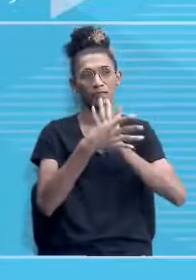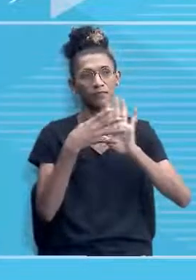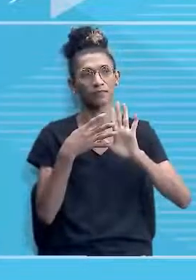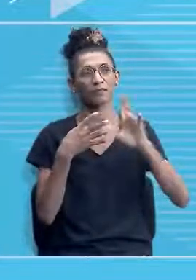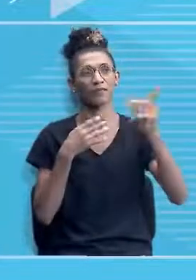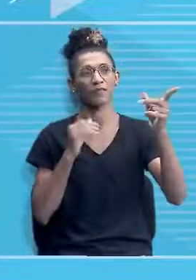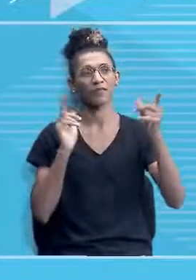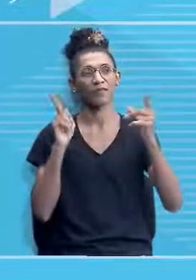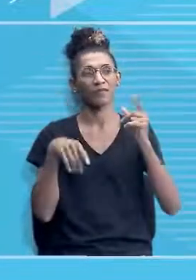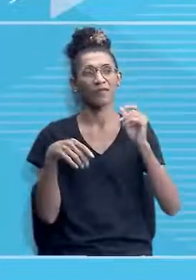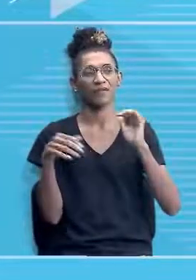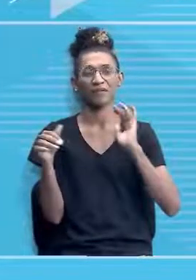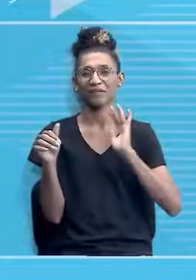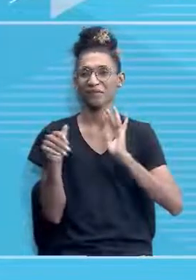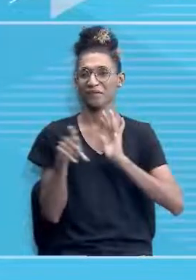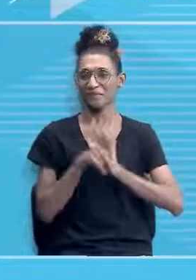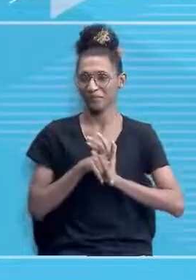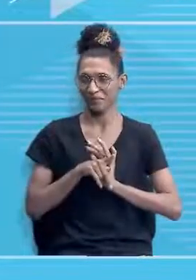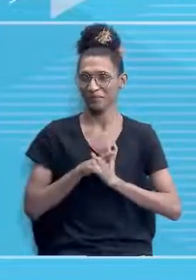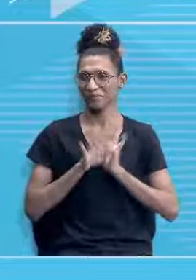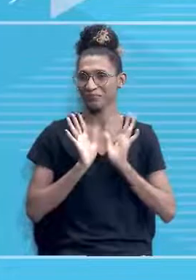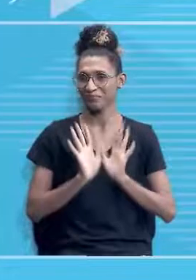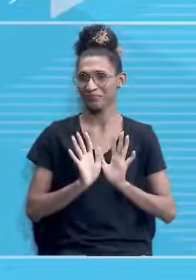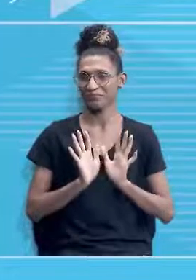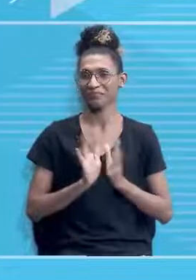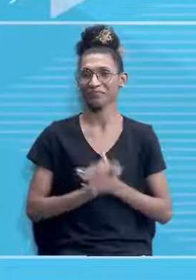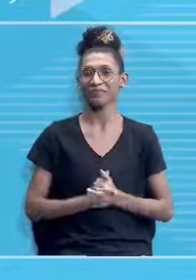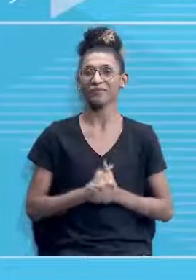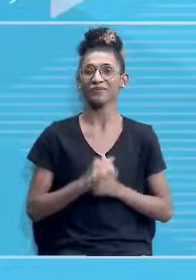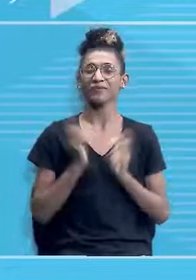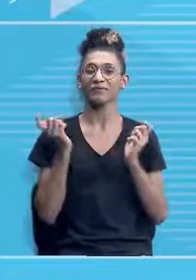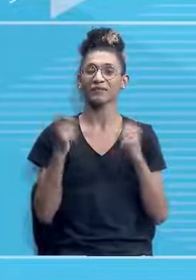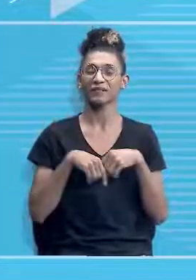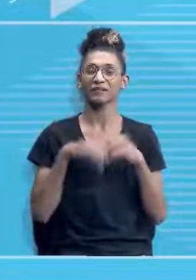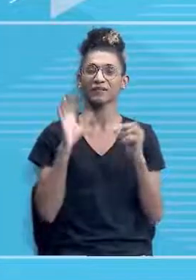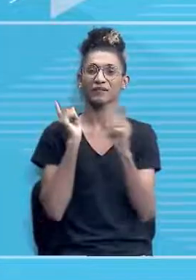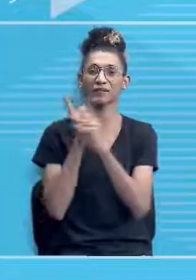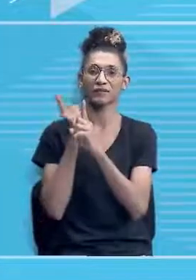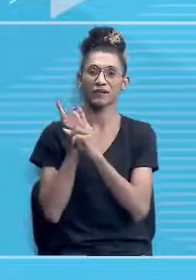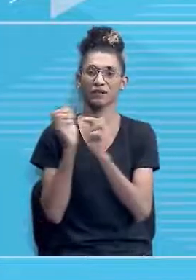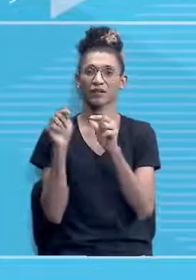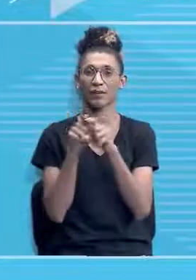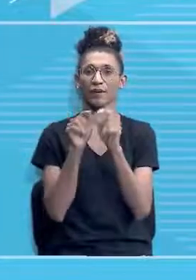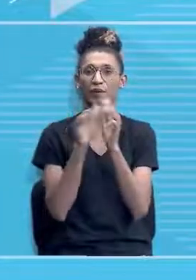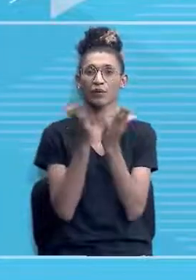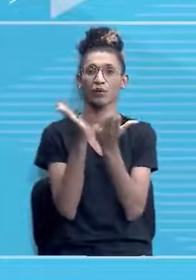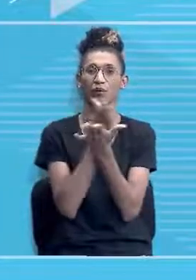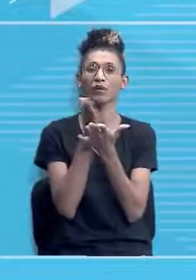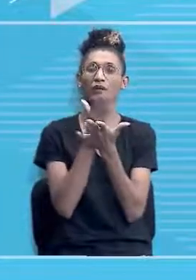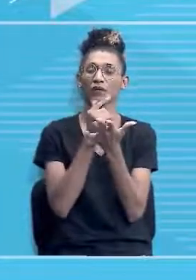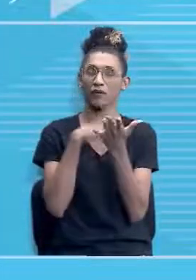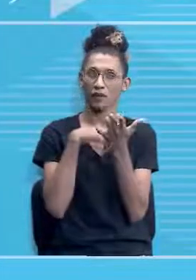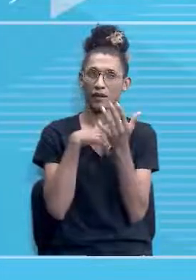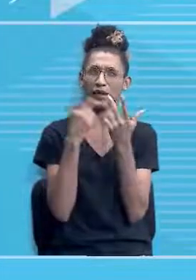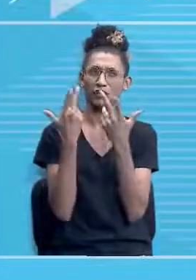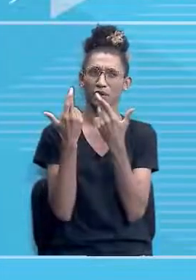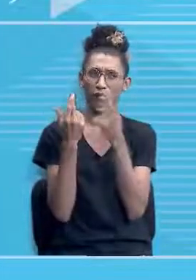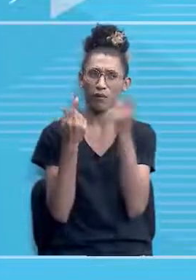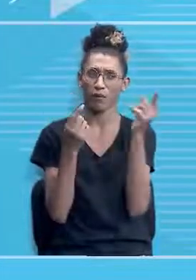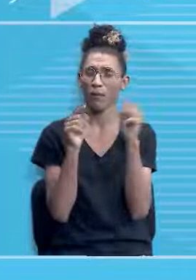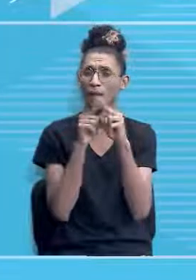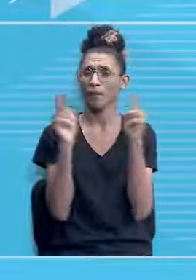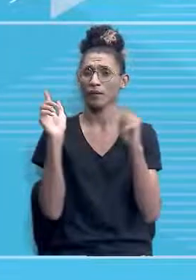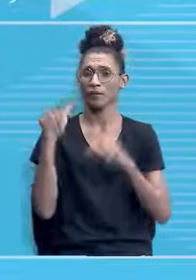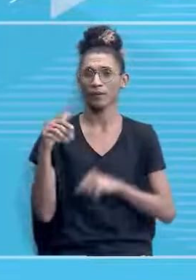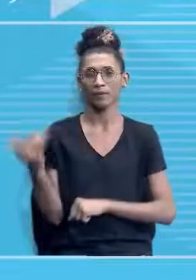essa tabela não é exclusiva nessa aí Essa ordem você encontra no livro do Ricardo feltre Volume 1 é mas é muito importante